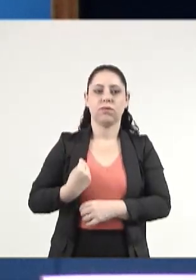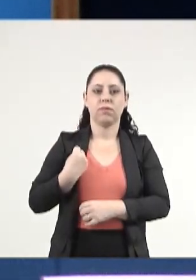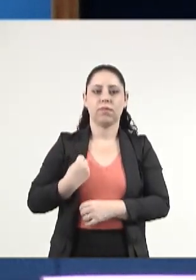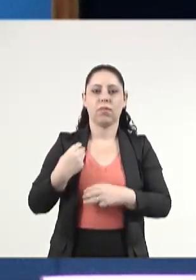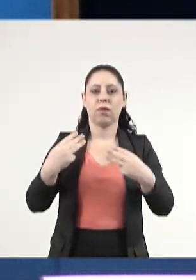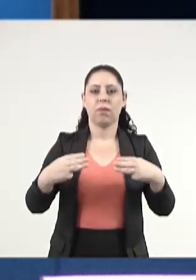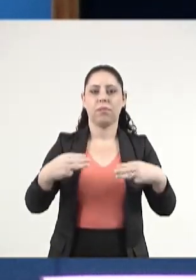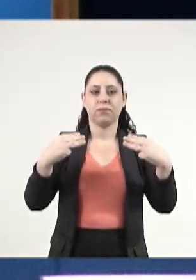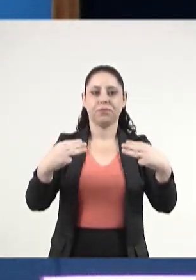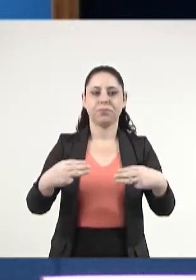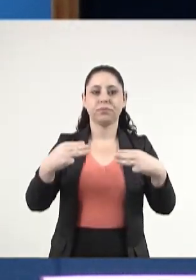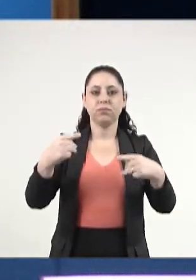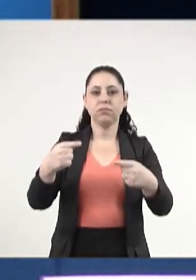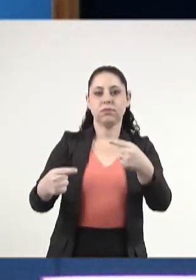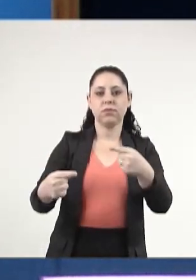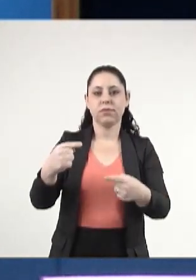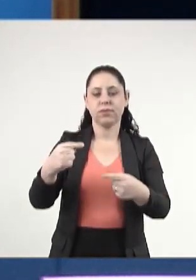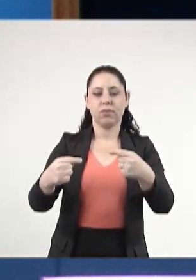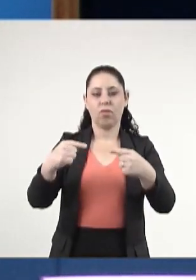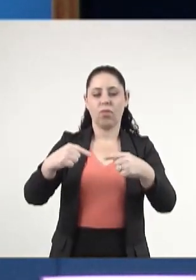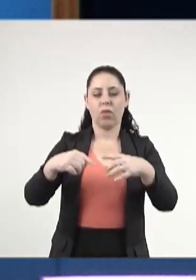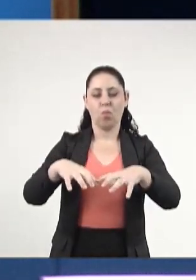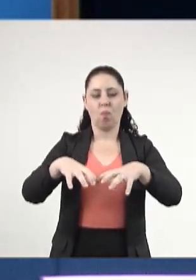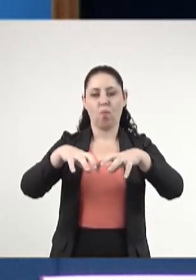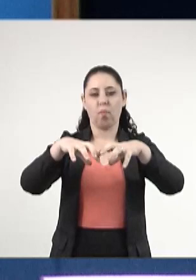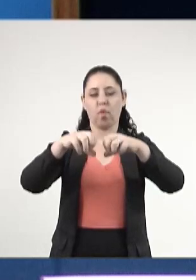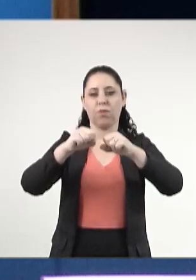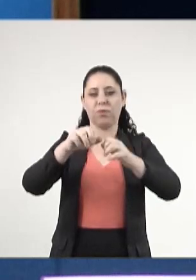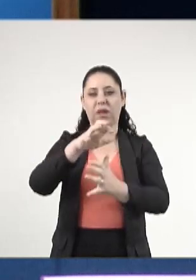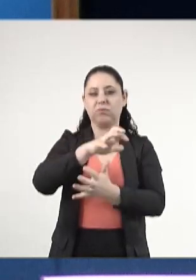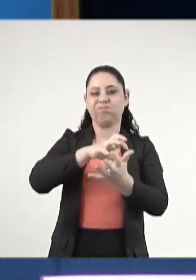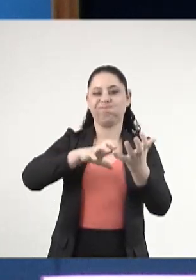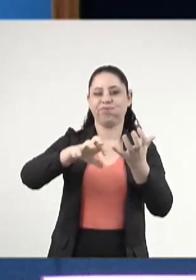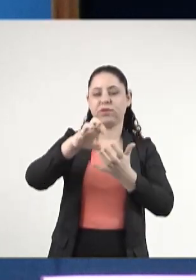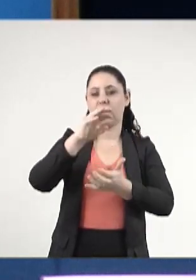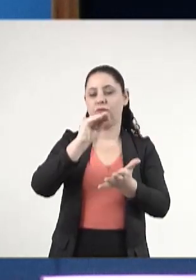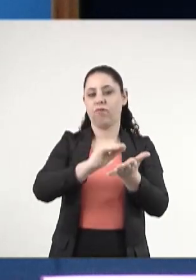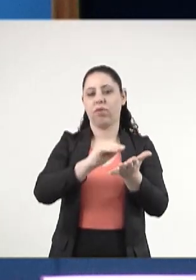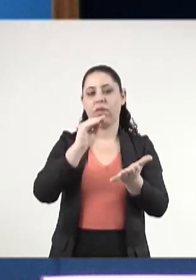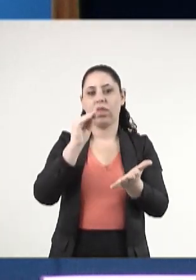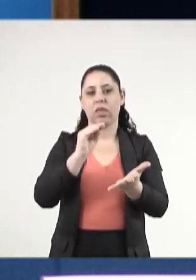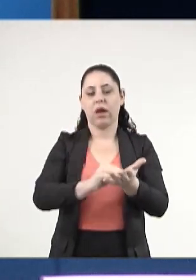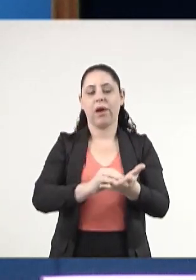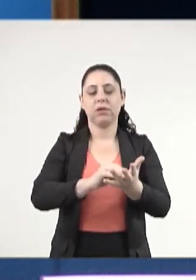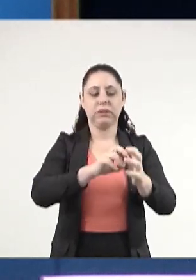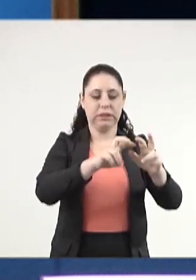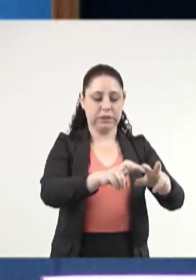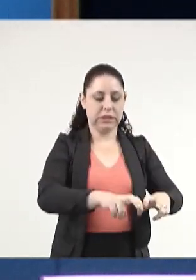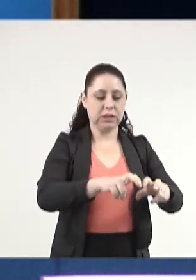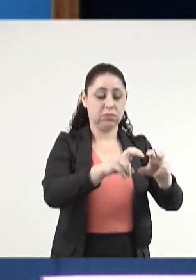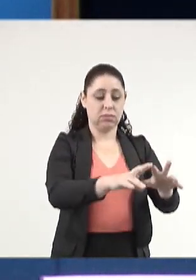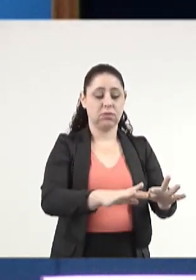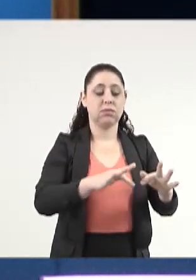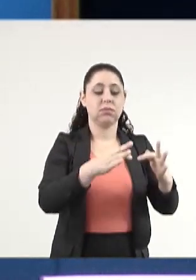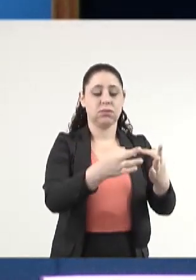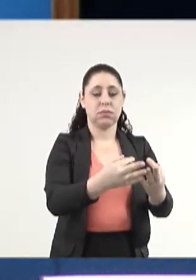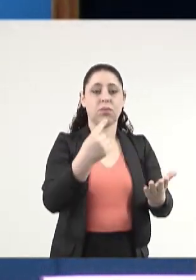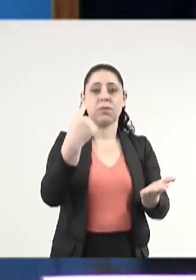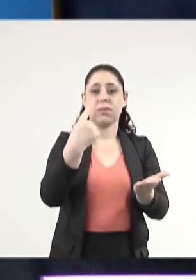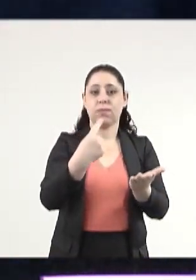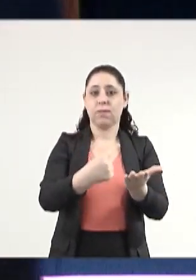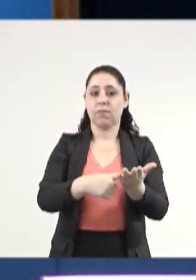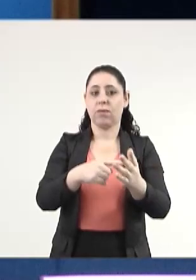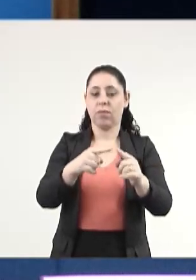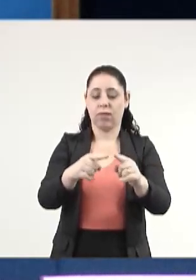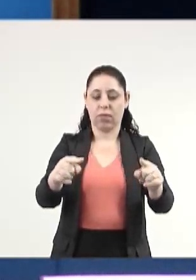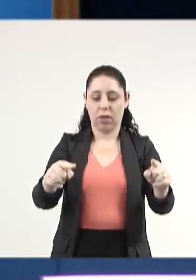de ministros para tratar da seca, da crise gerada, especialmente na agricultura familiar, marcado para